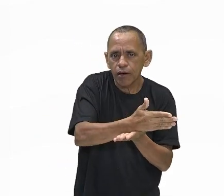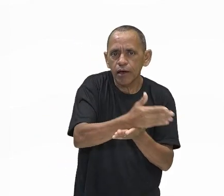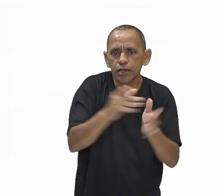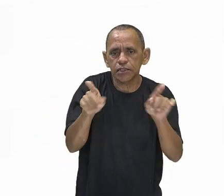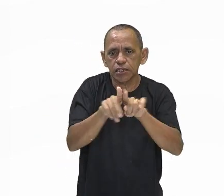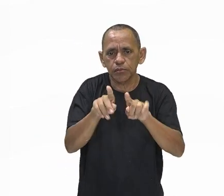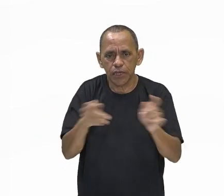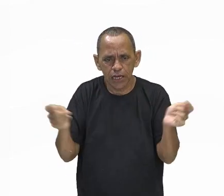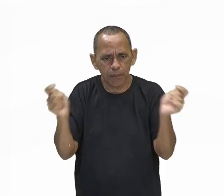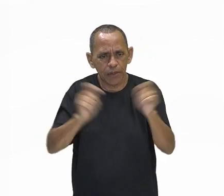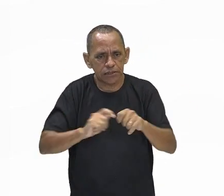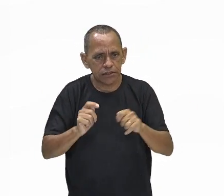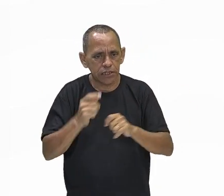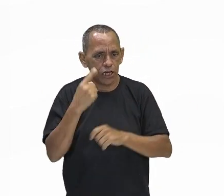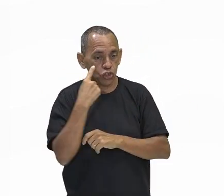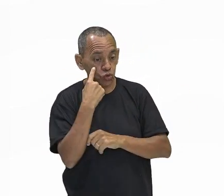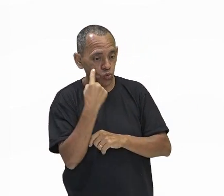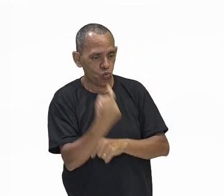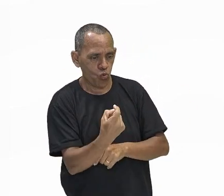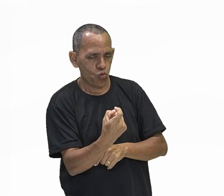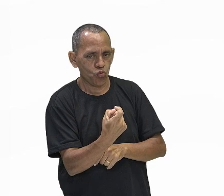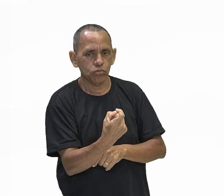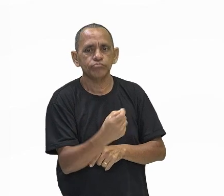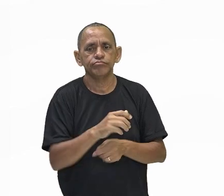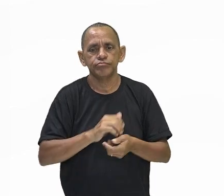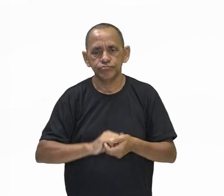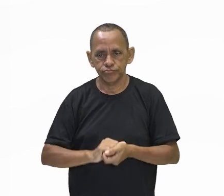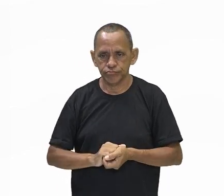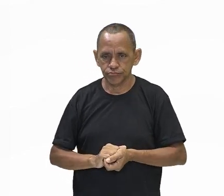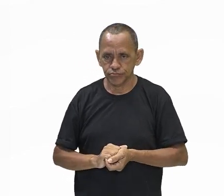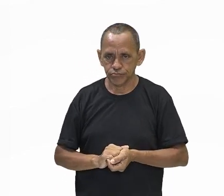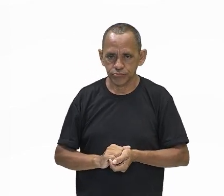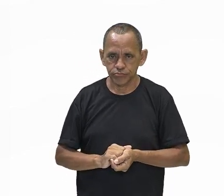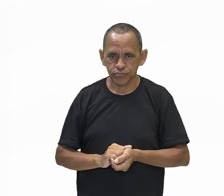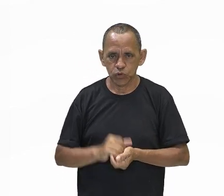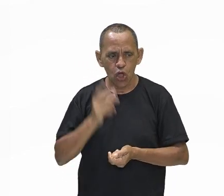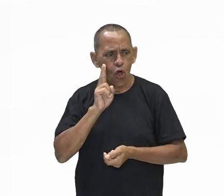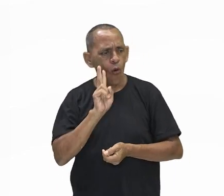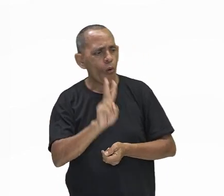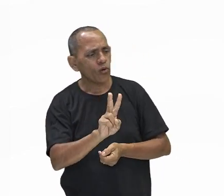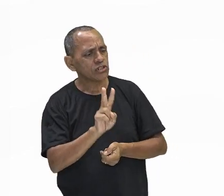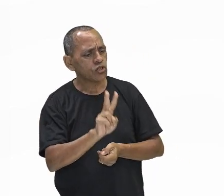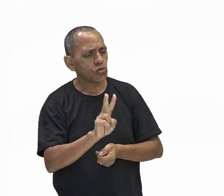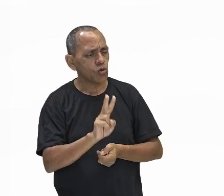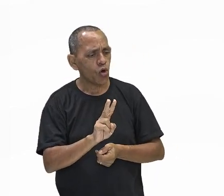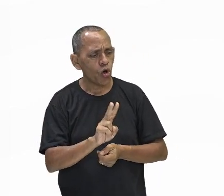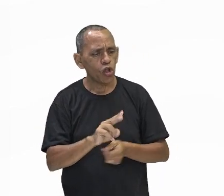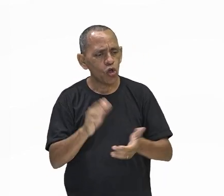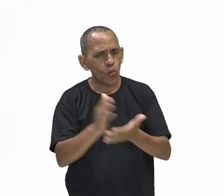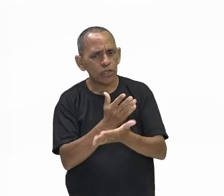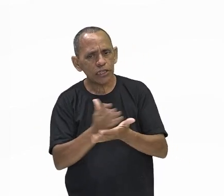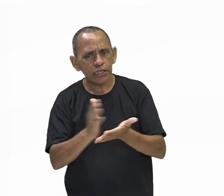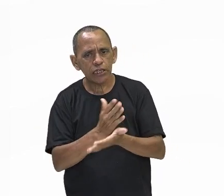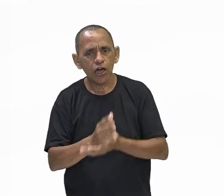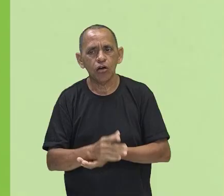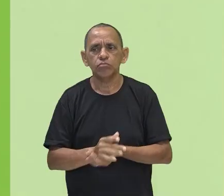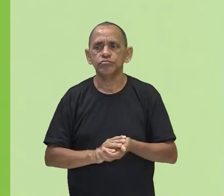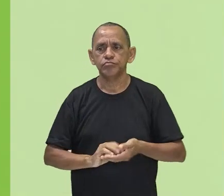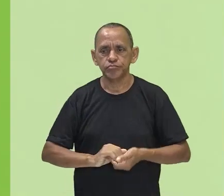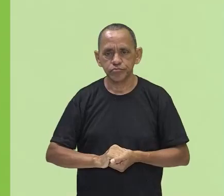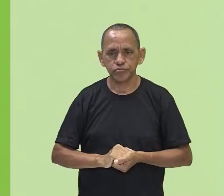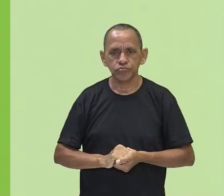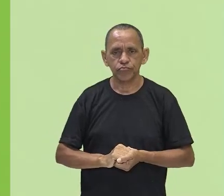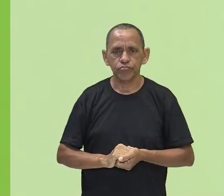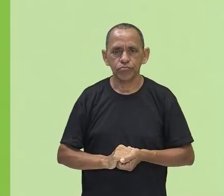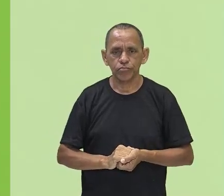partir dessa equação aí, olha. 1 sobre F. Veja, nós temos P significa potência focal, na